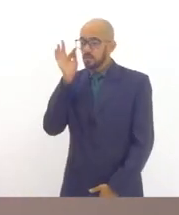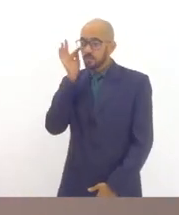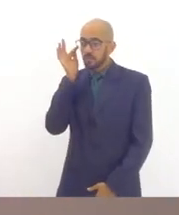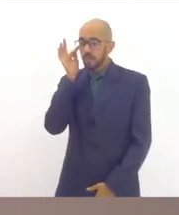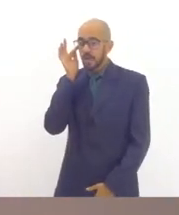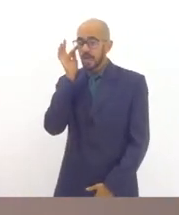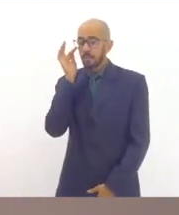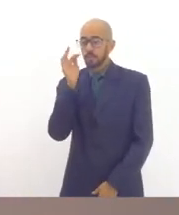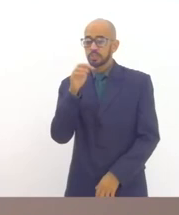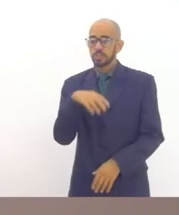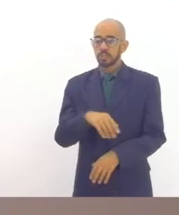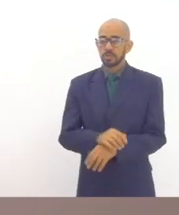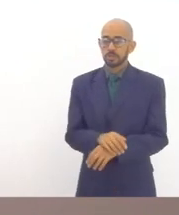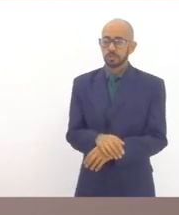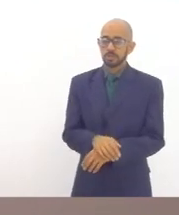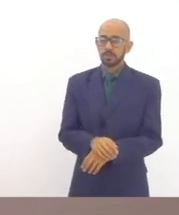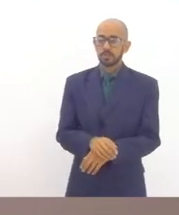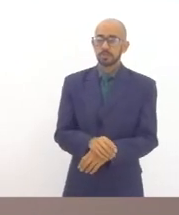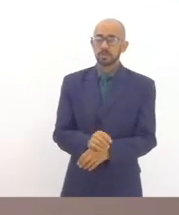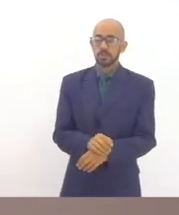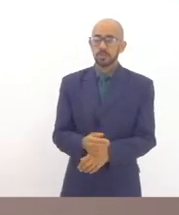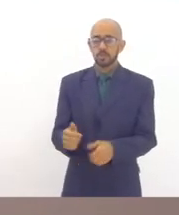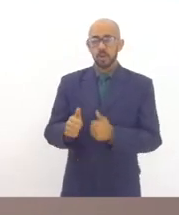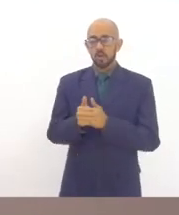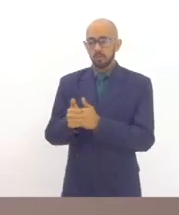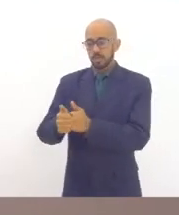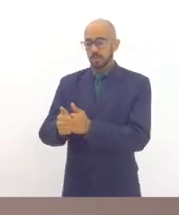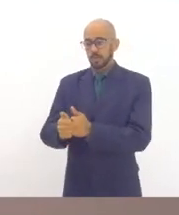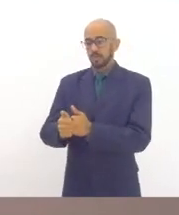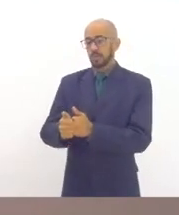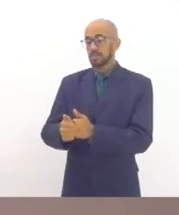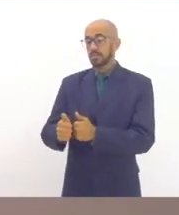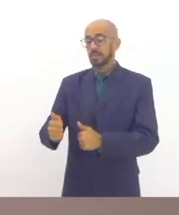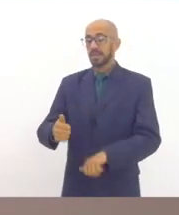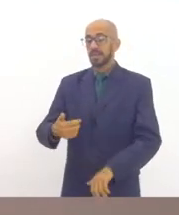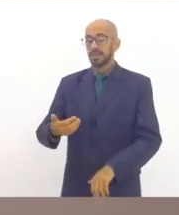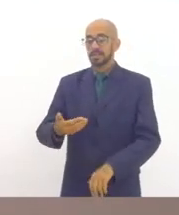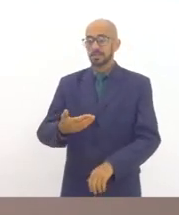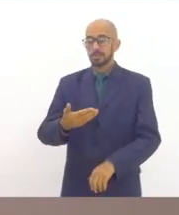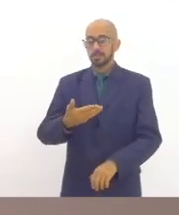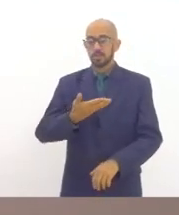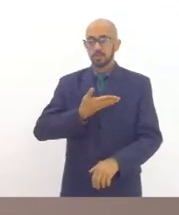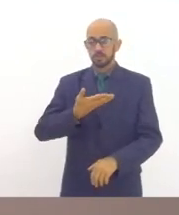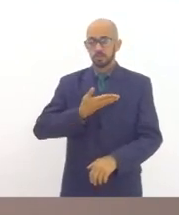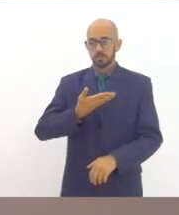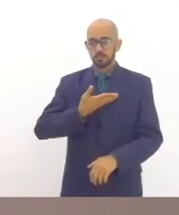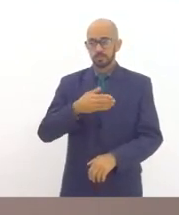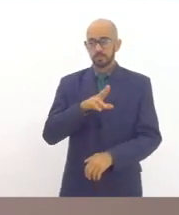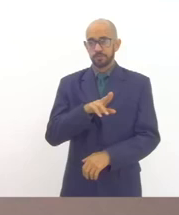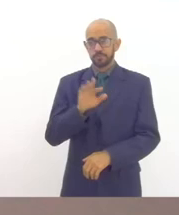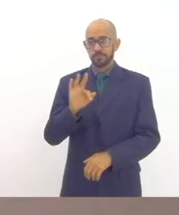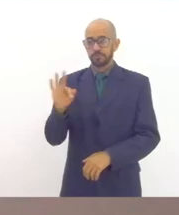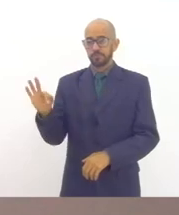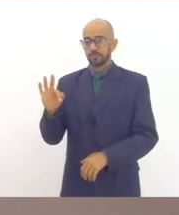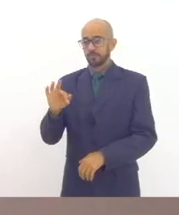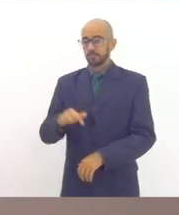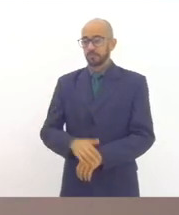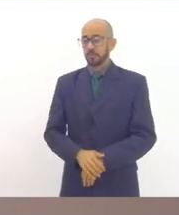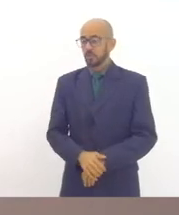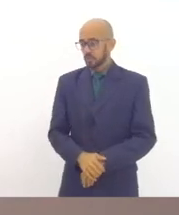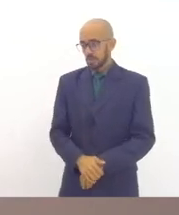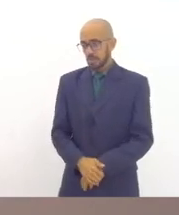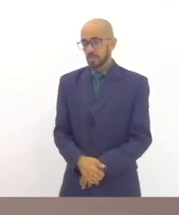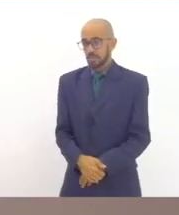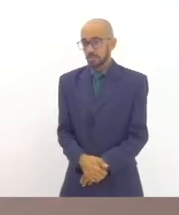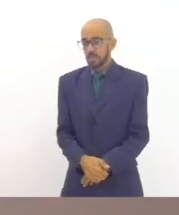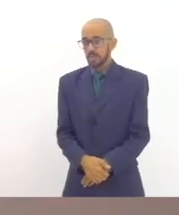Carmen Daia, eu estou aqui acompanhada por colegas da UF, que participam do mesmo projeto, a professora Joyce